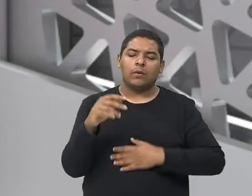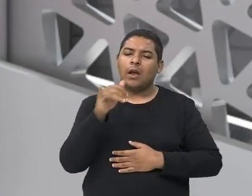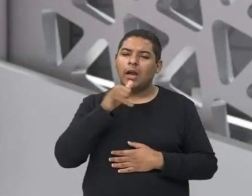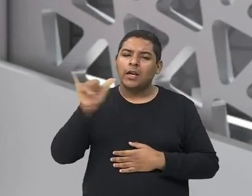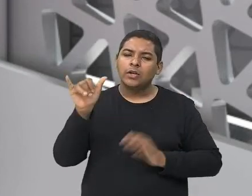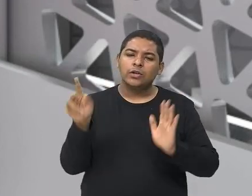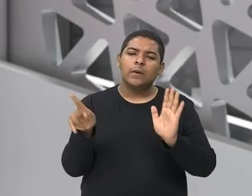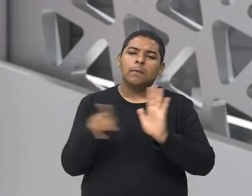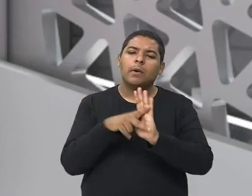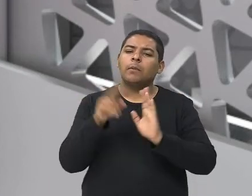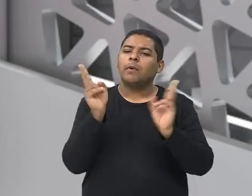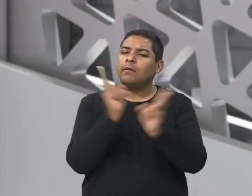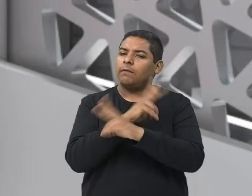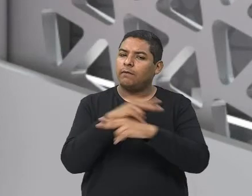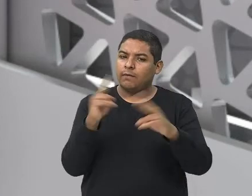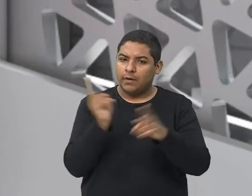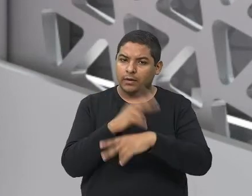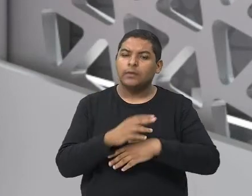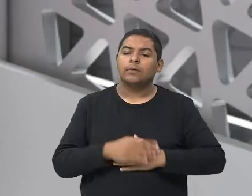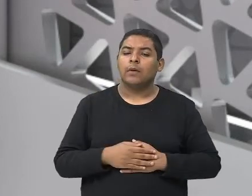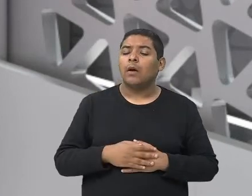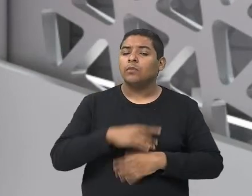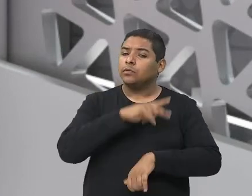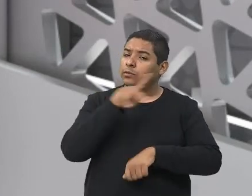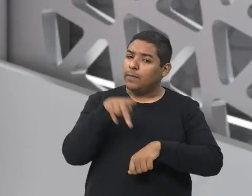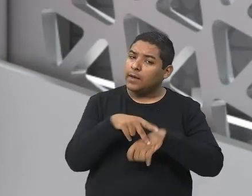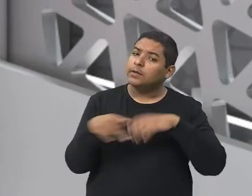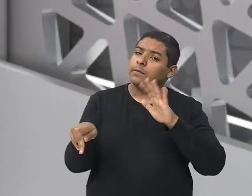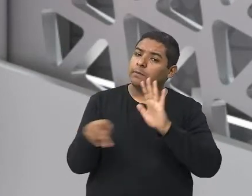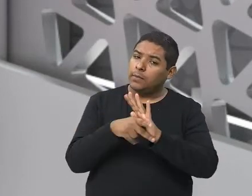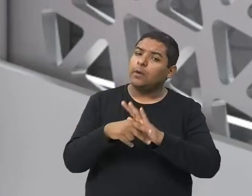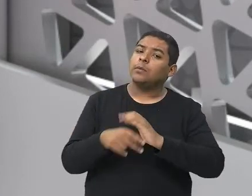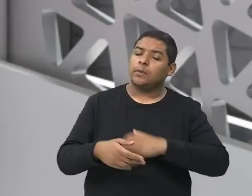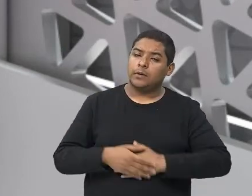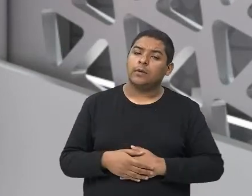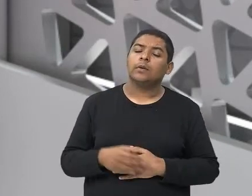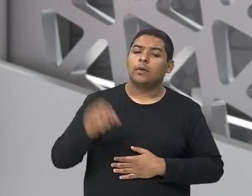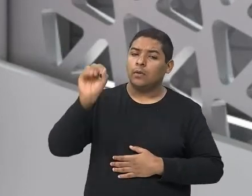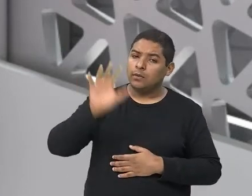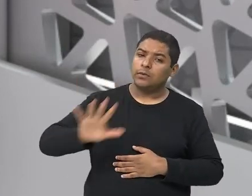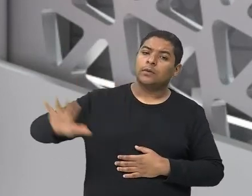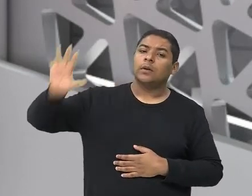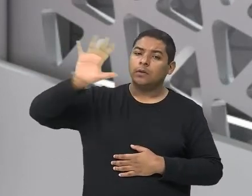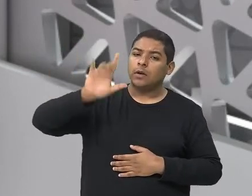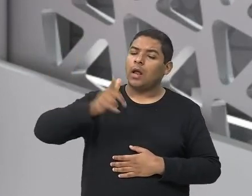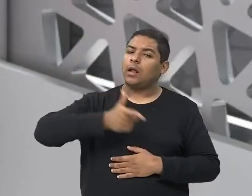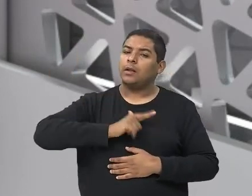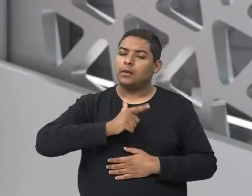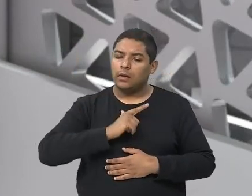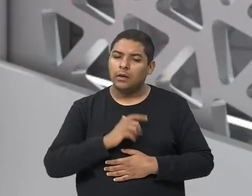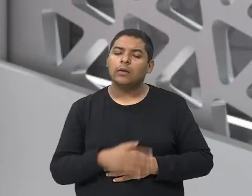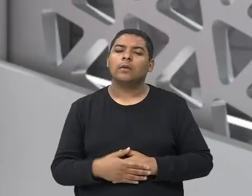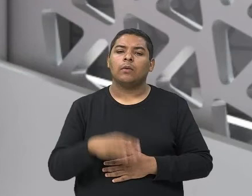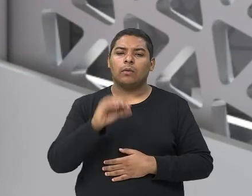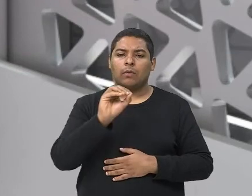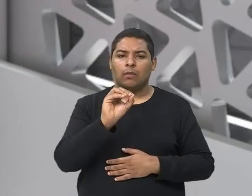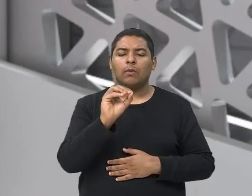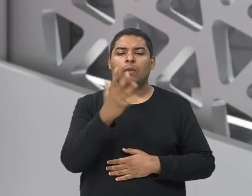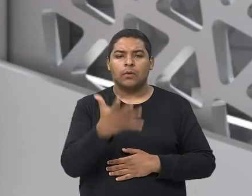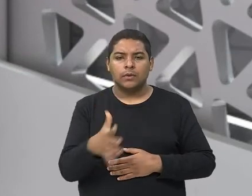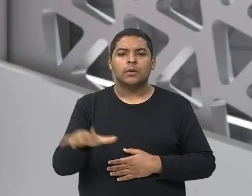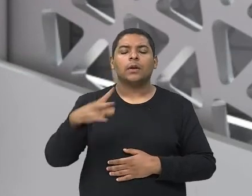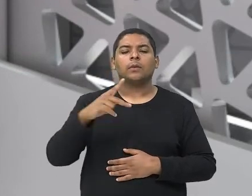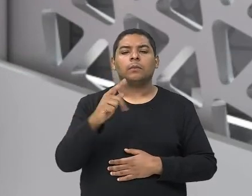estão localizadas nos países da Oceania, né, até por ser ali, ter o Oceano Pacífico, o Oceano Índico,